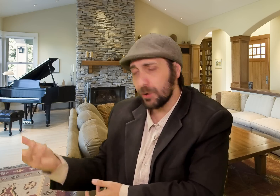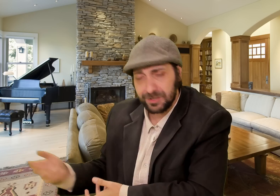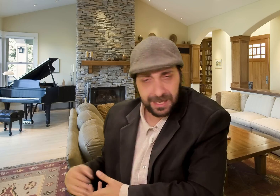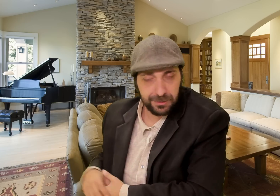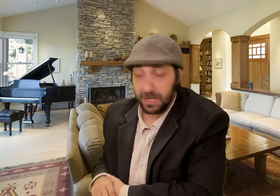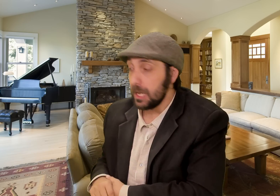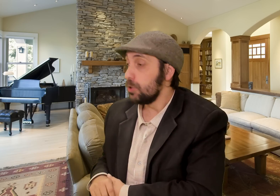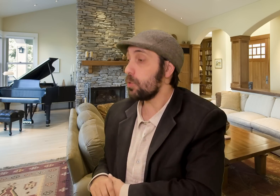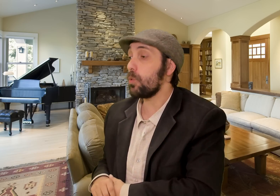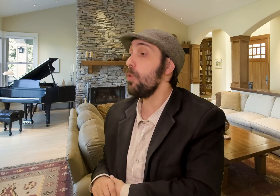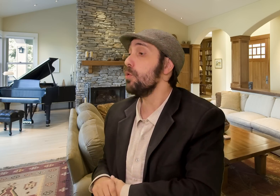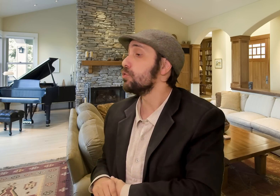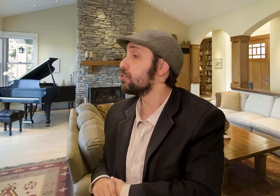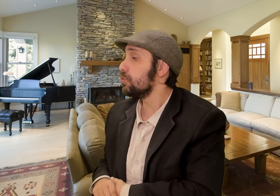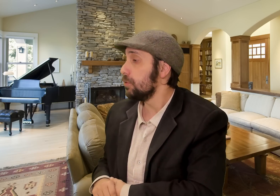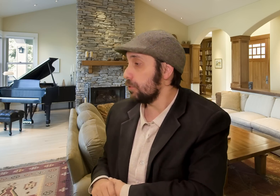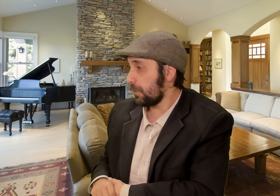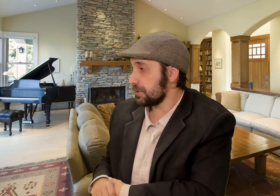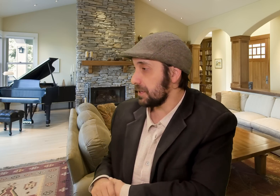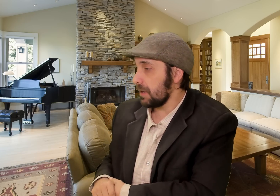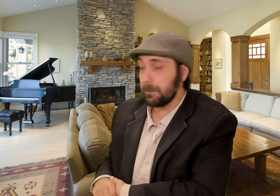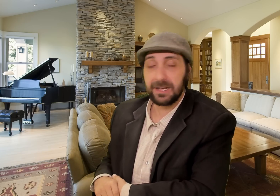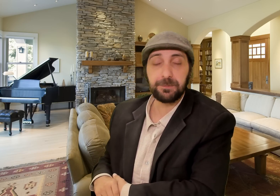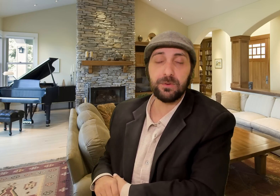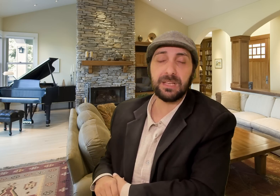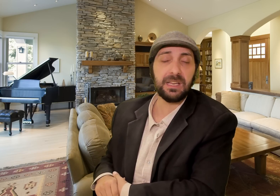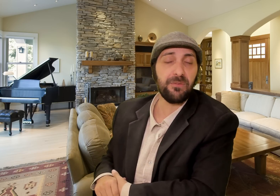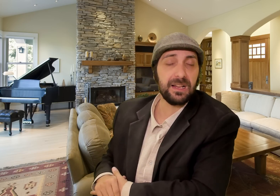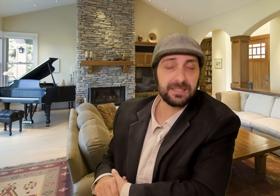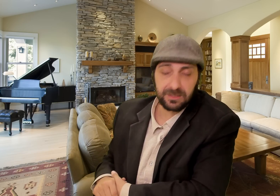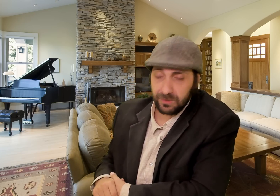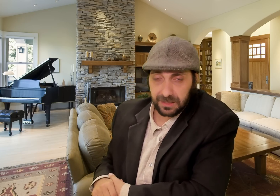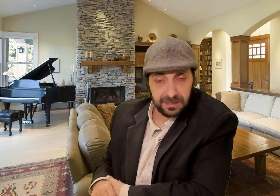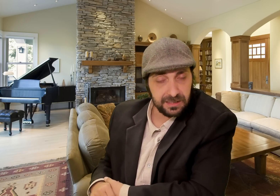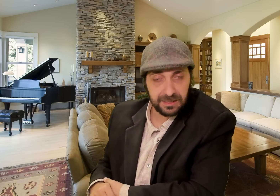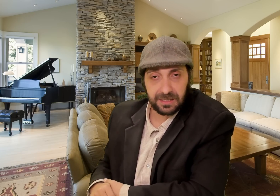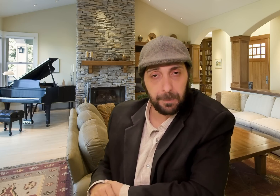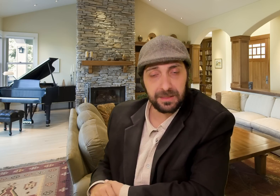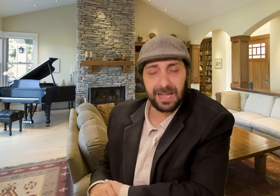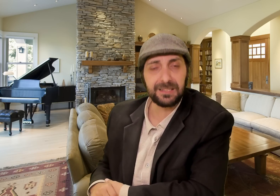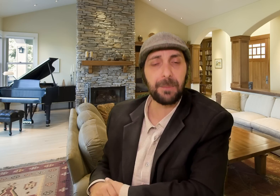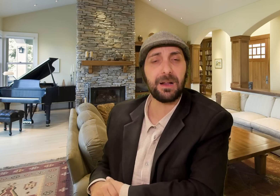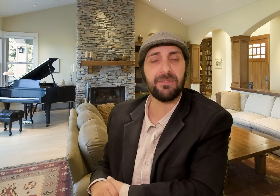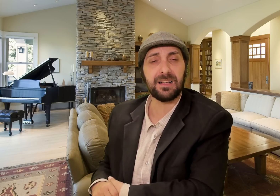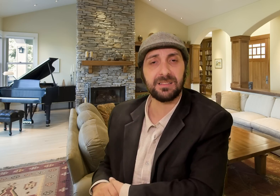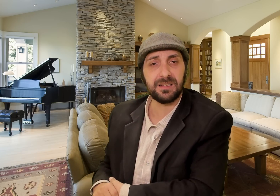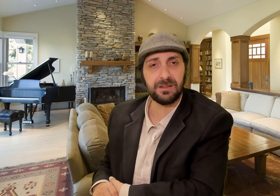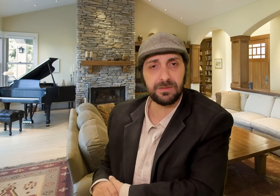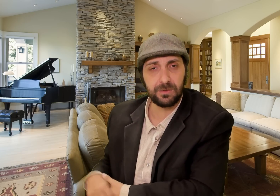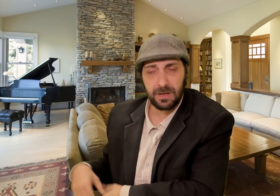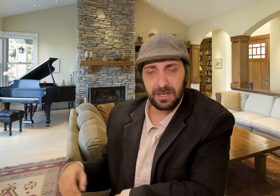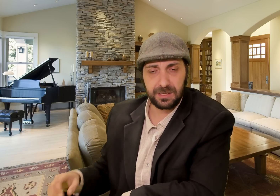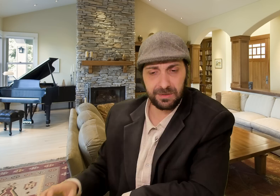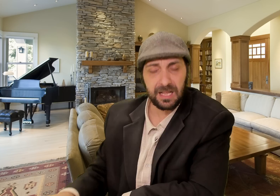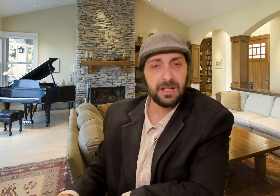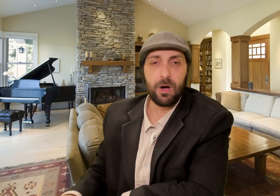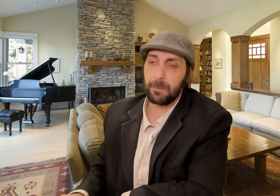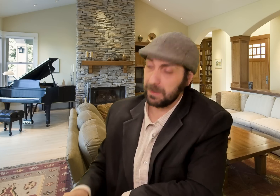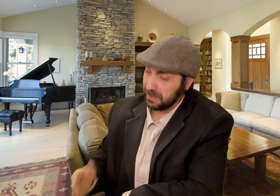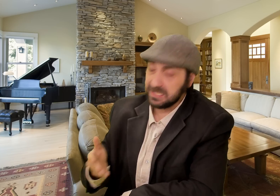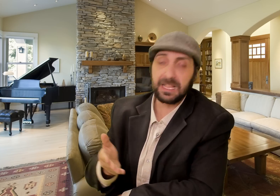do processo no curso do processo rapaz por que que fala essas coisas assim rapaz dá pra vação seu